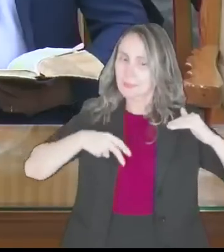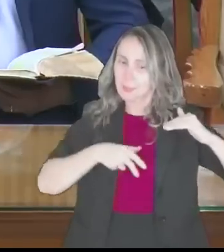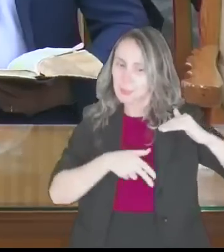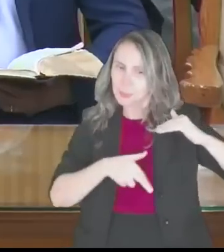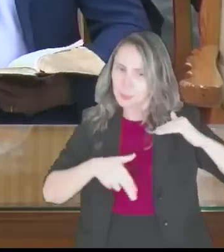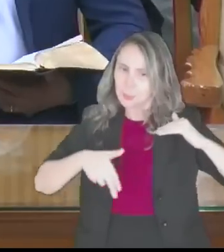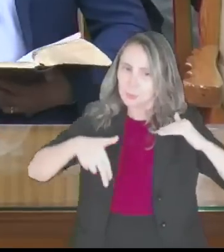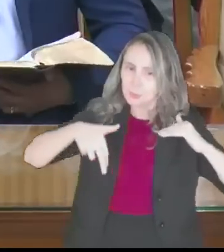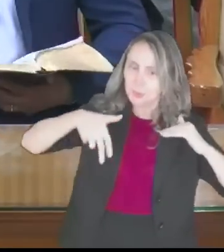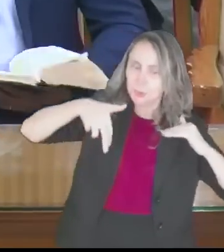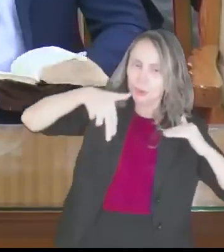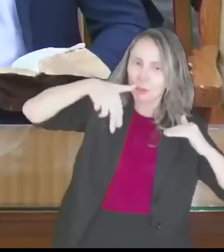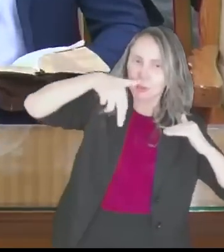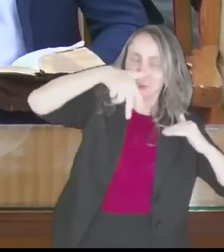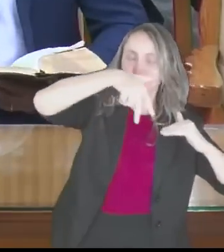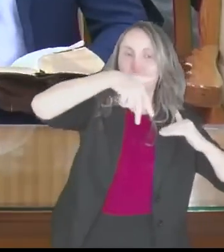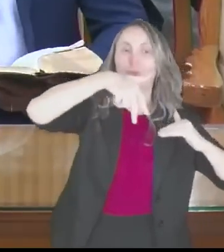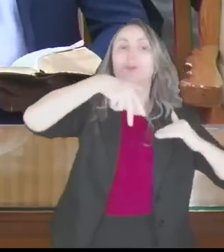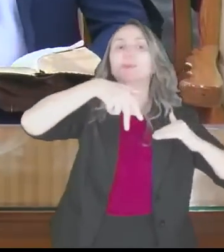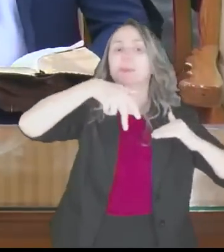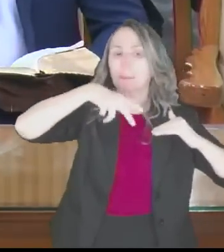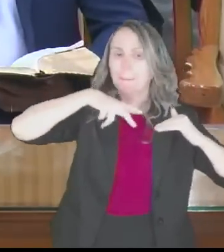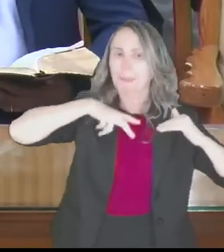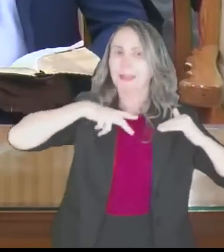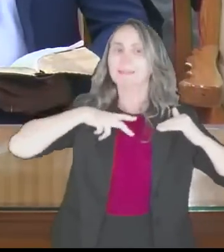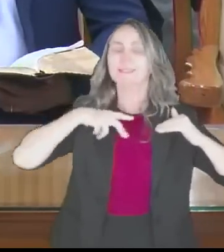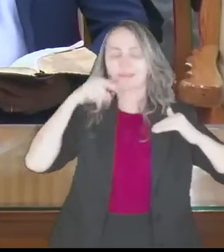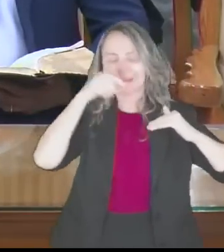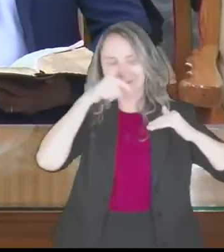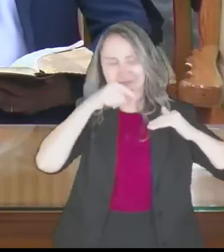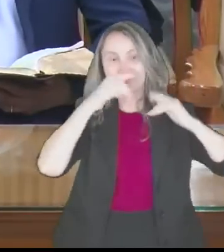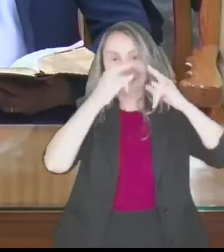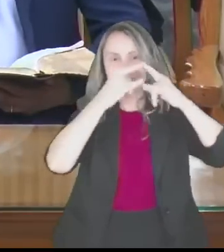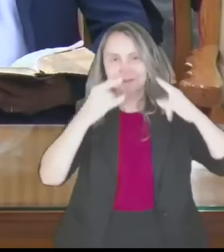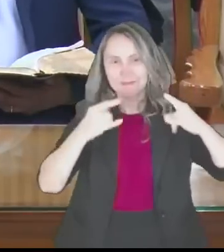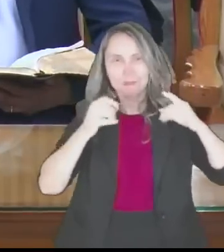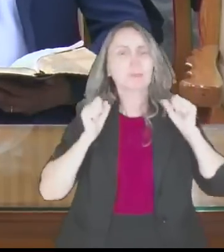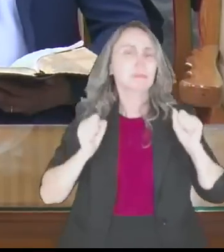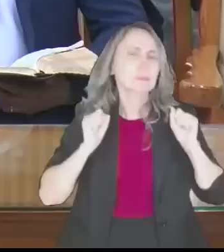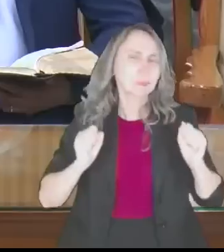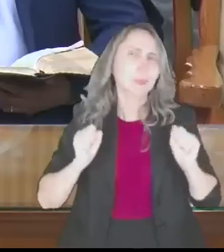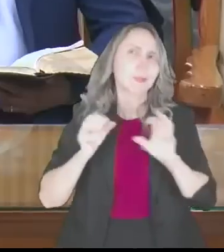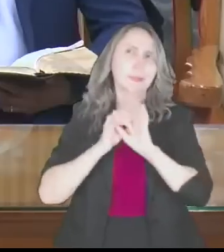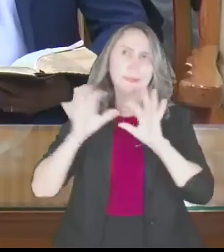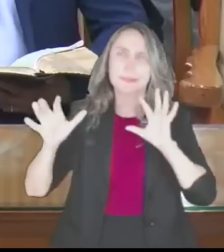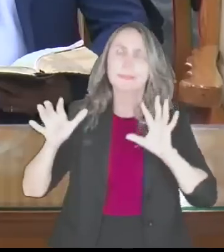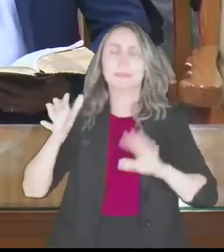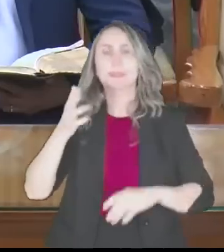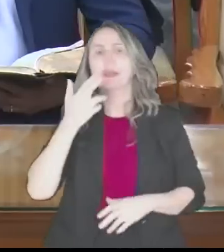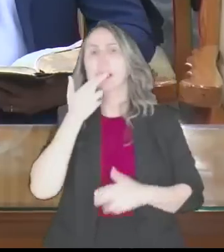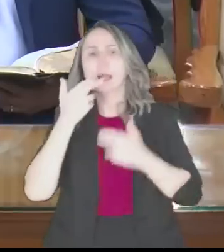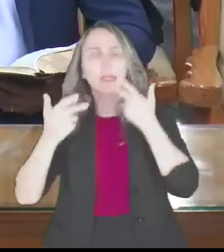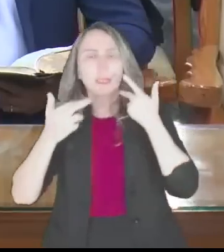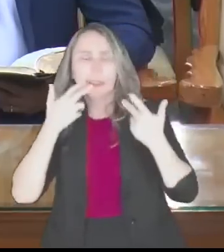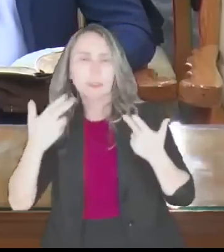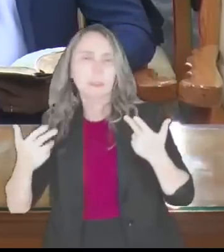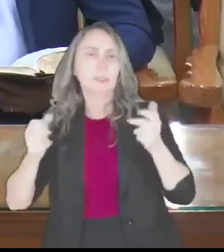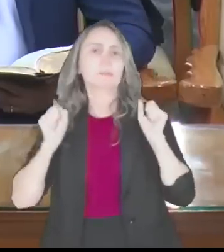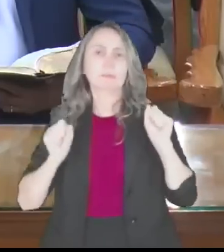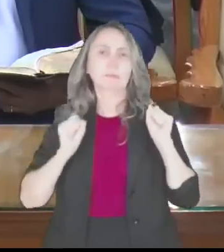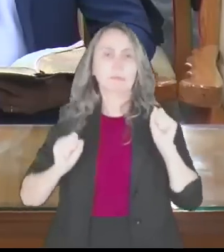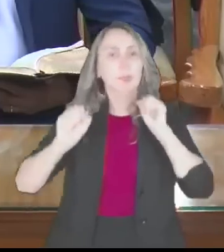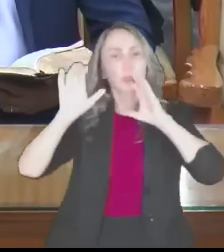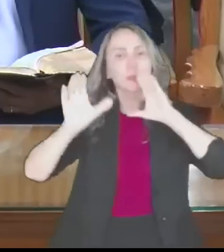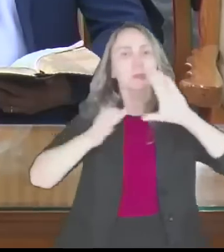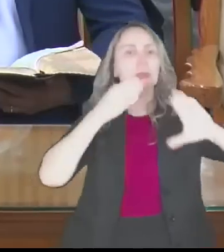Com Deus, com Jesus. Ali você tem que falar línguas estranhas. Ali você tem que cantar louvores.